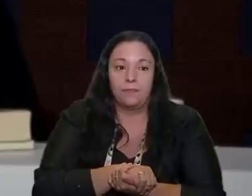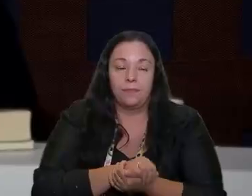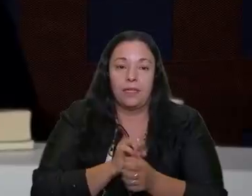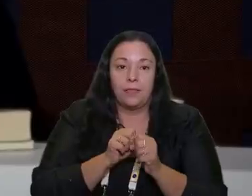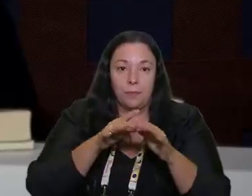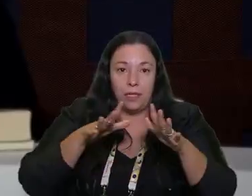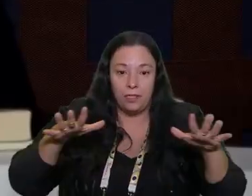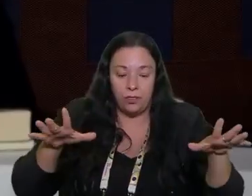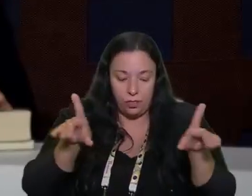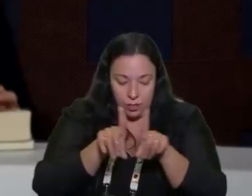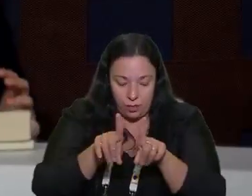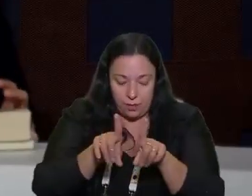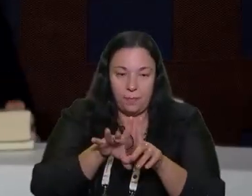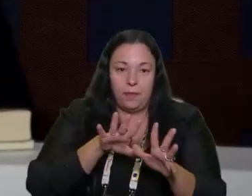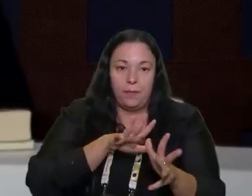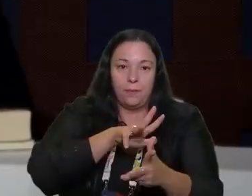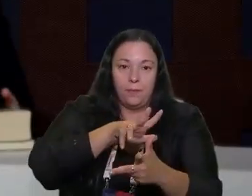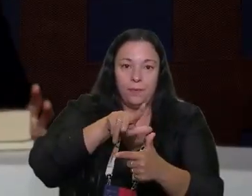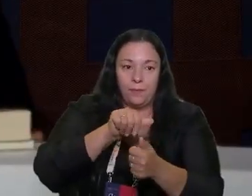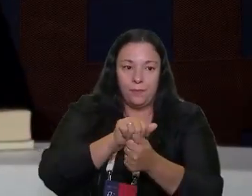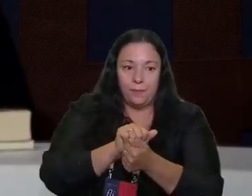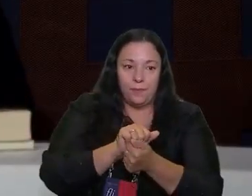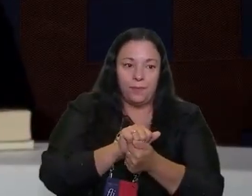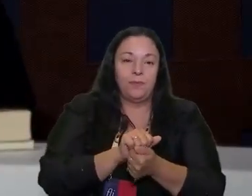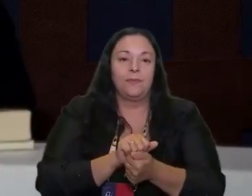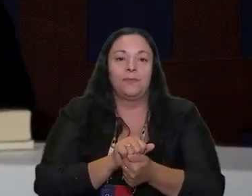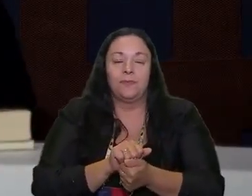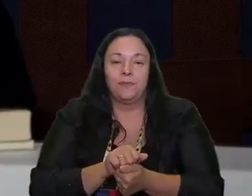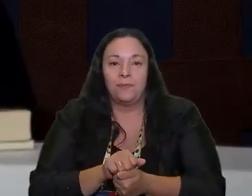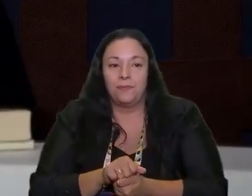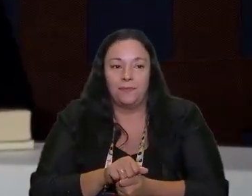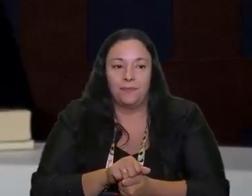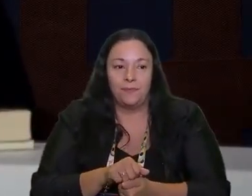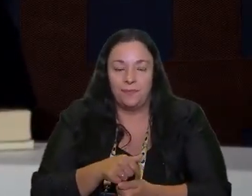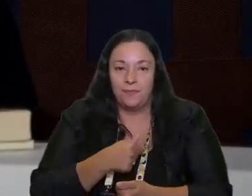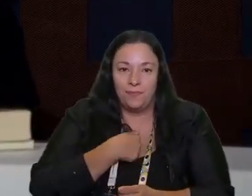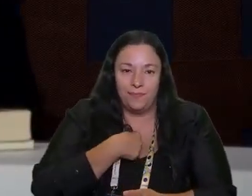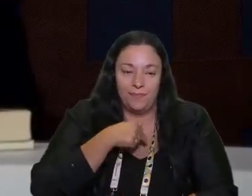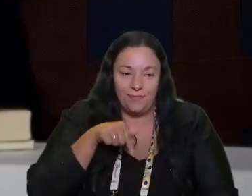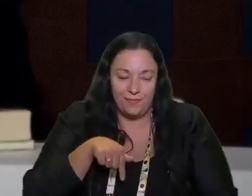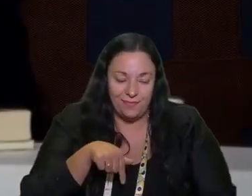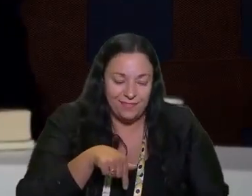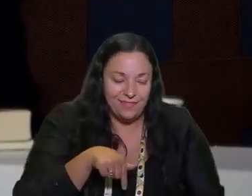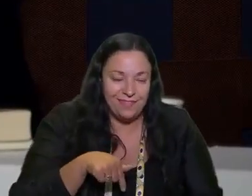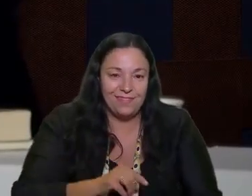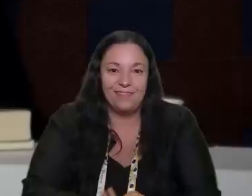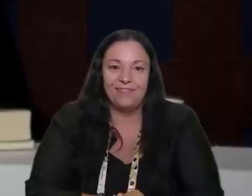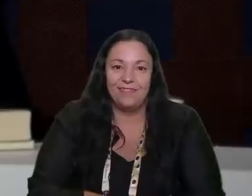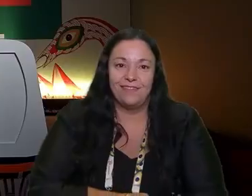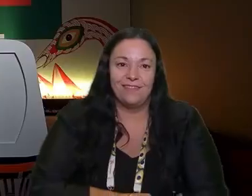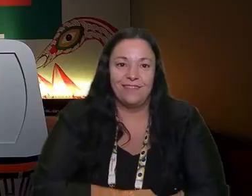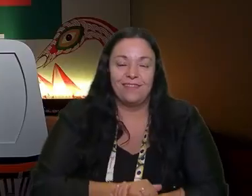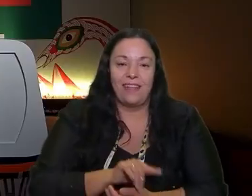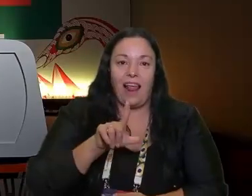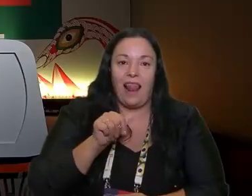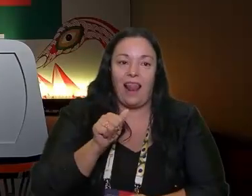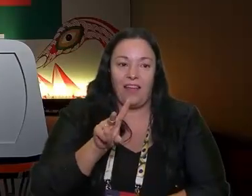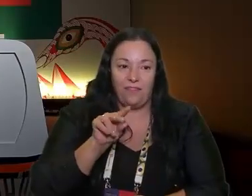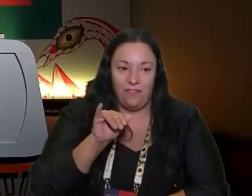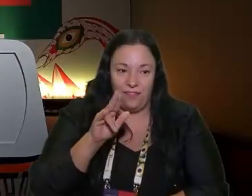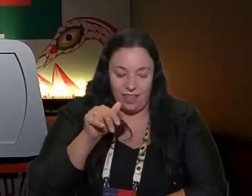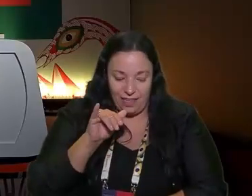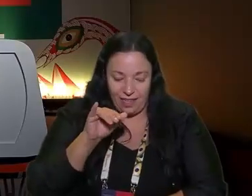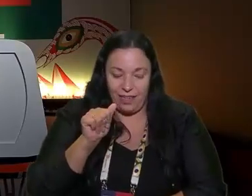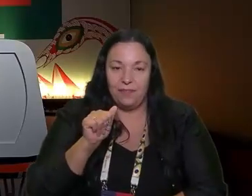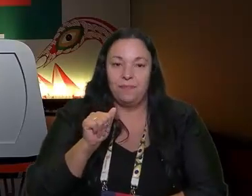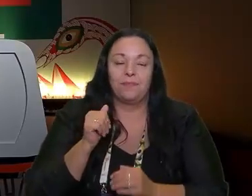expandir também o universo do qual eu me refiro. Lavínia, você falou que você foi crescendo